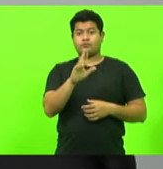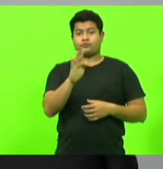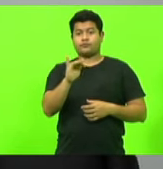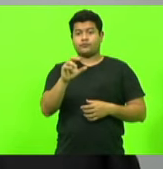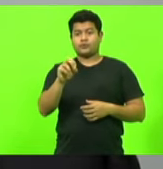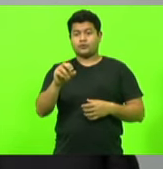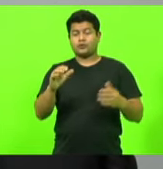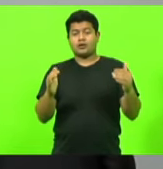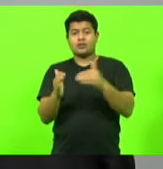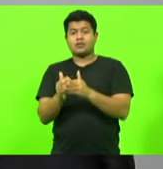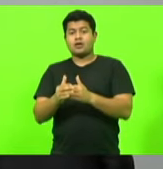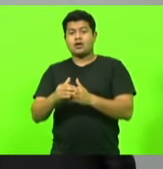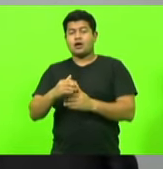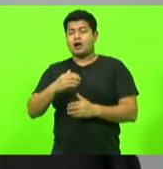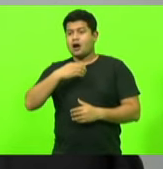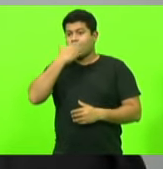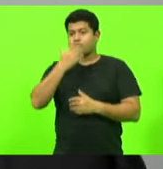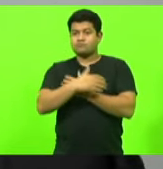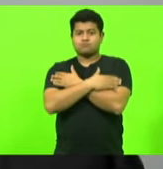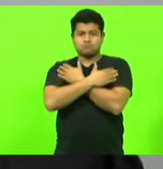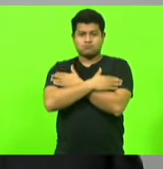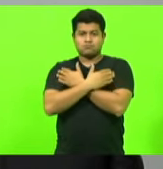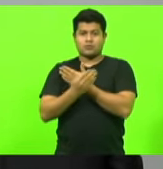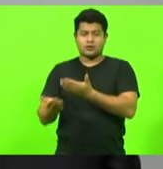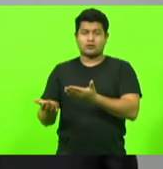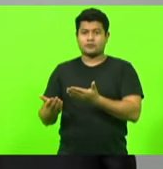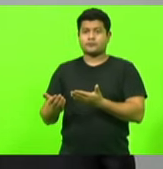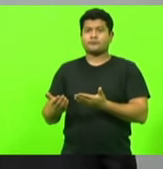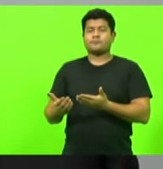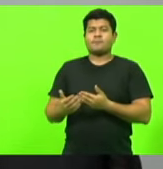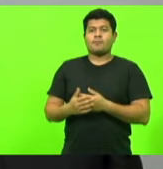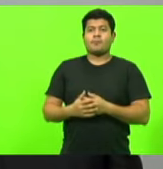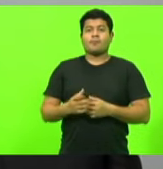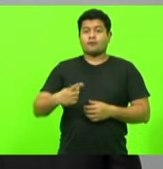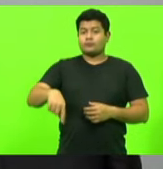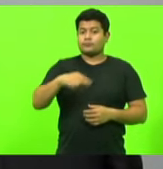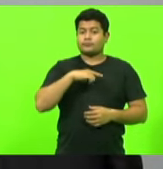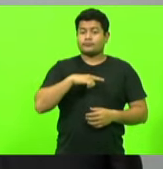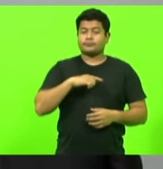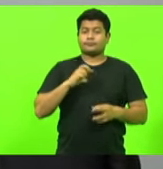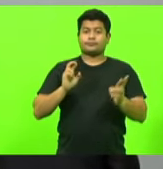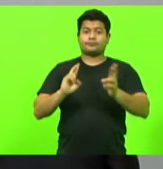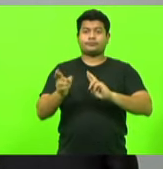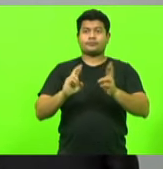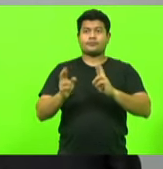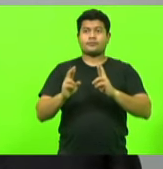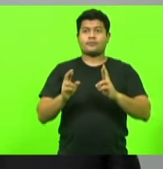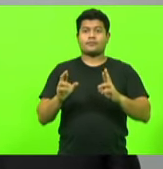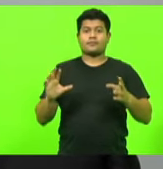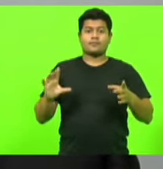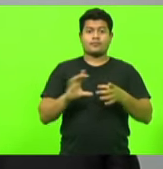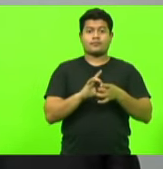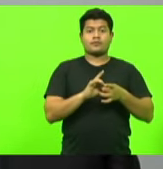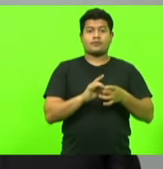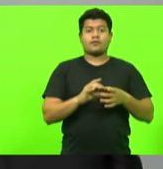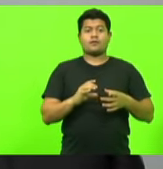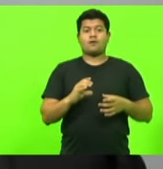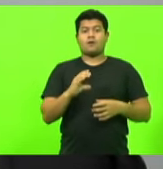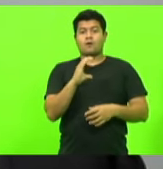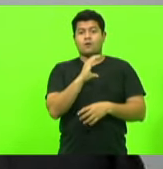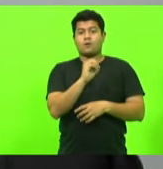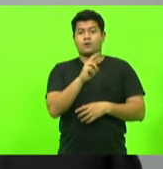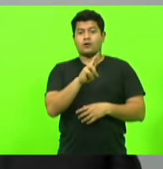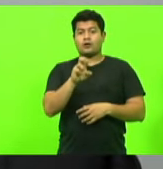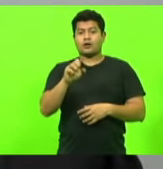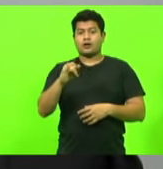Serra Catarinense e também o Grande Oeste. Nós temos uma rodovia que liga Correia Pinto a